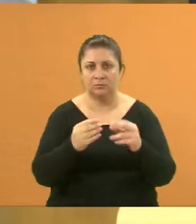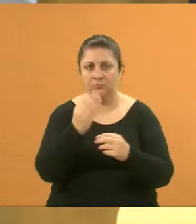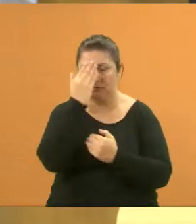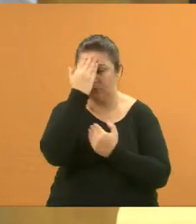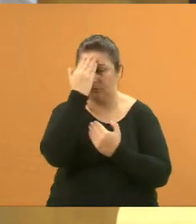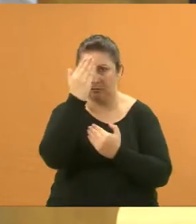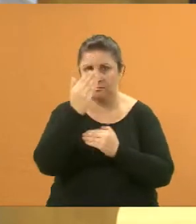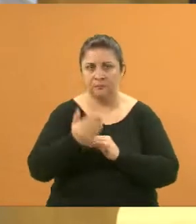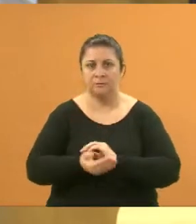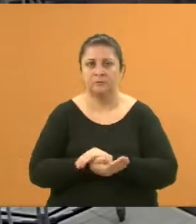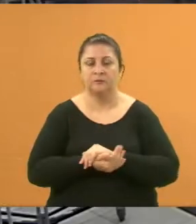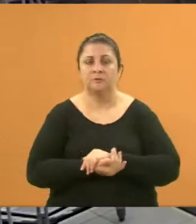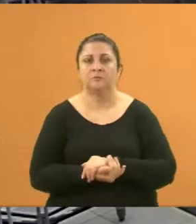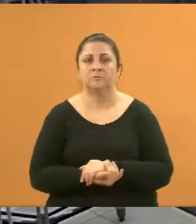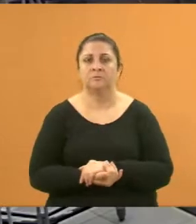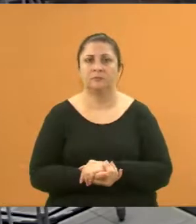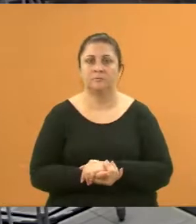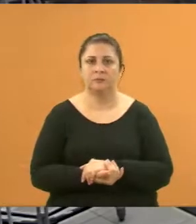Obrigado.